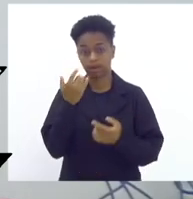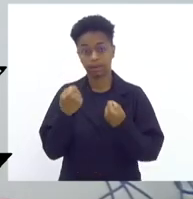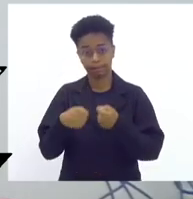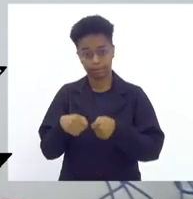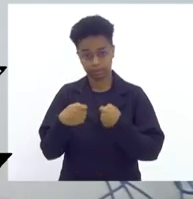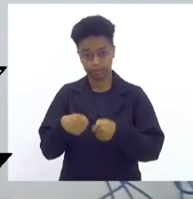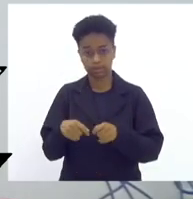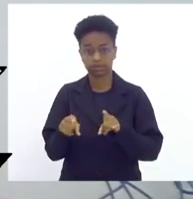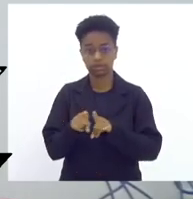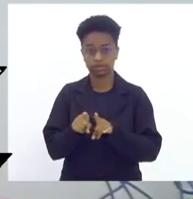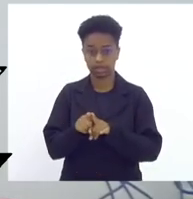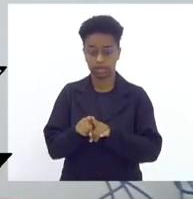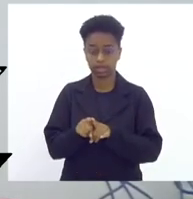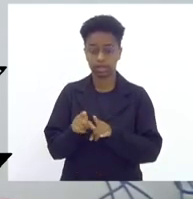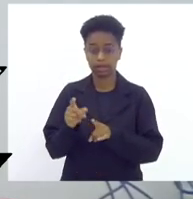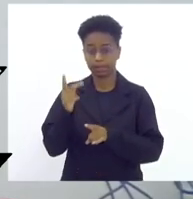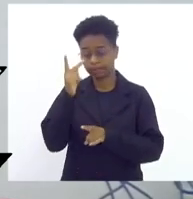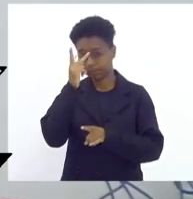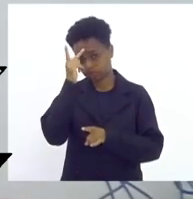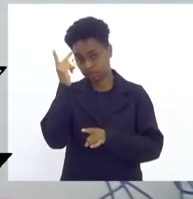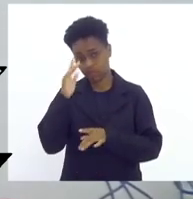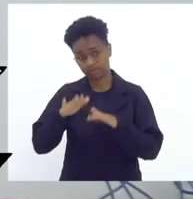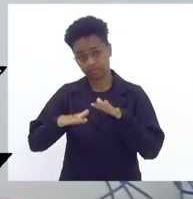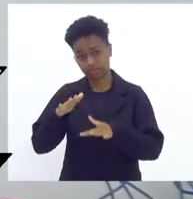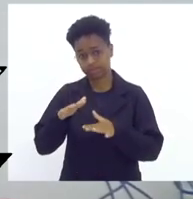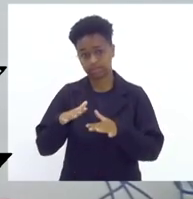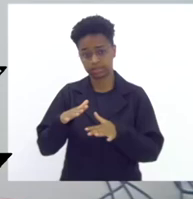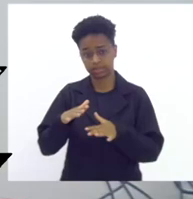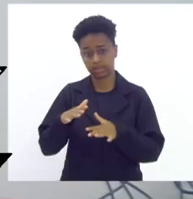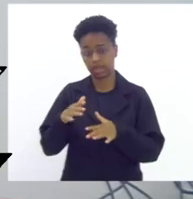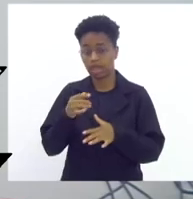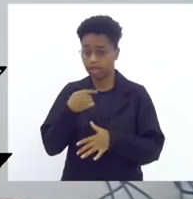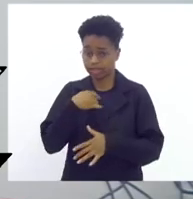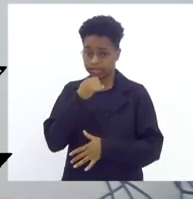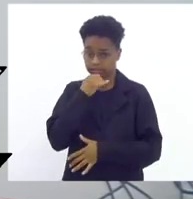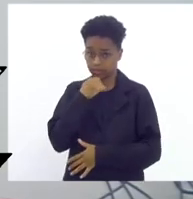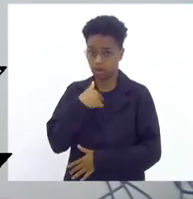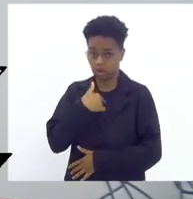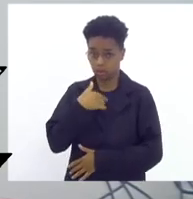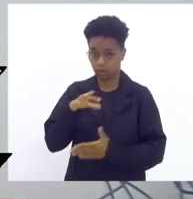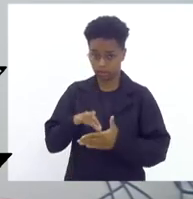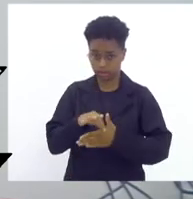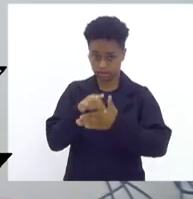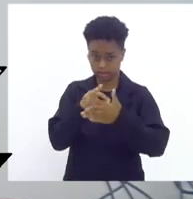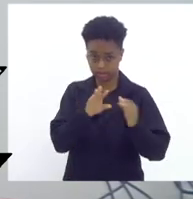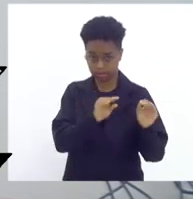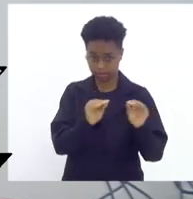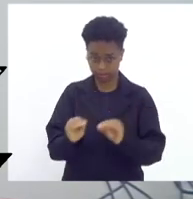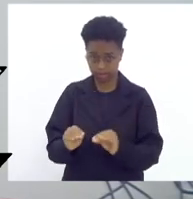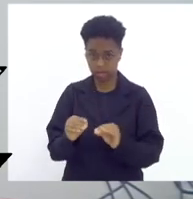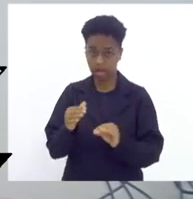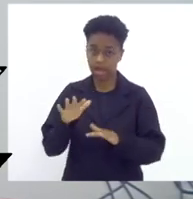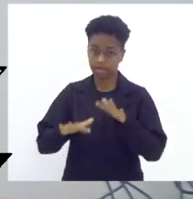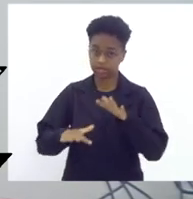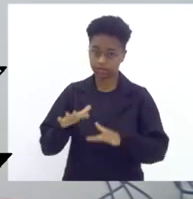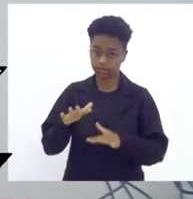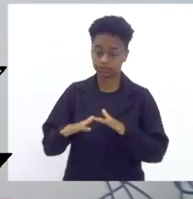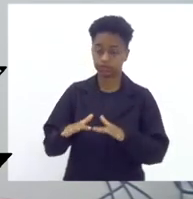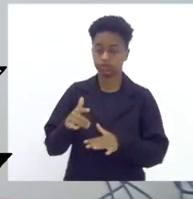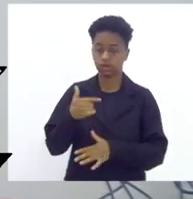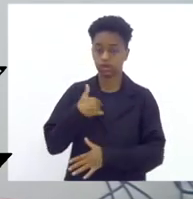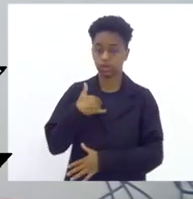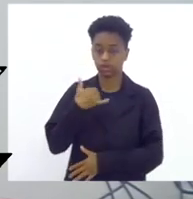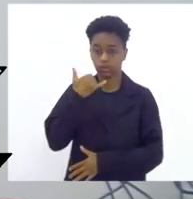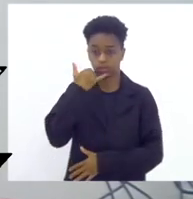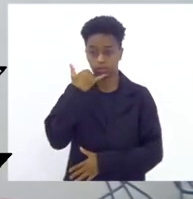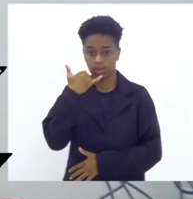atrás dele puxando ele às vezes tipo eu pessoalmente como liderança migrante às vezes eu ligo algumas